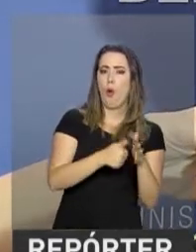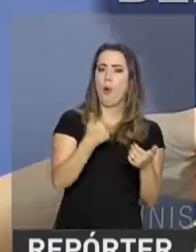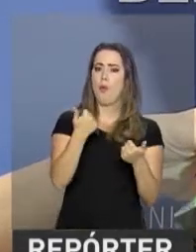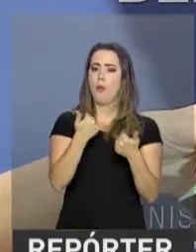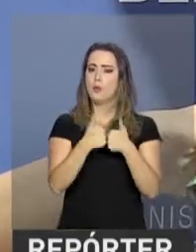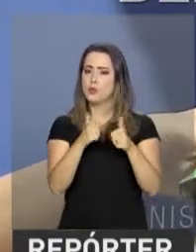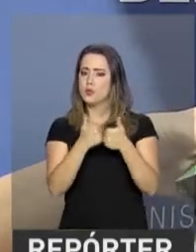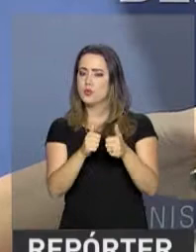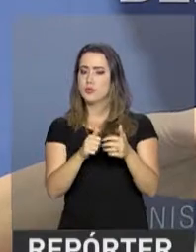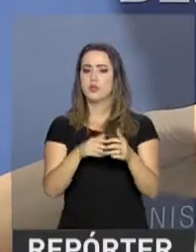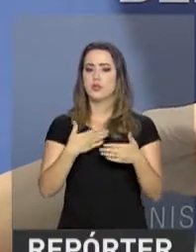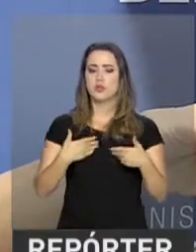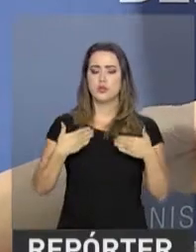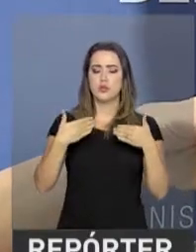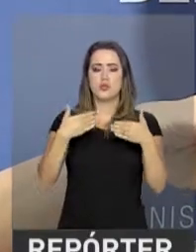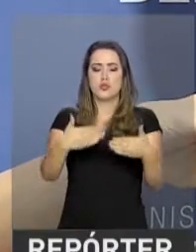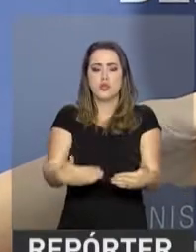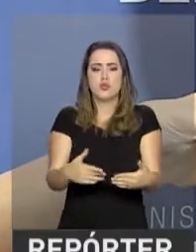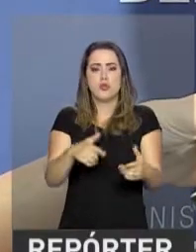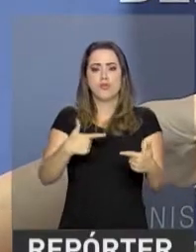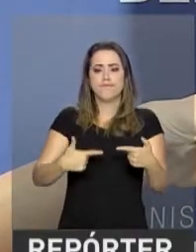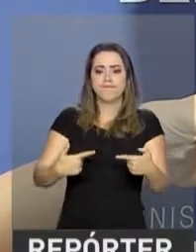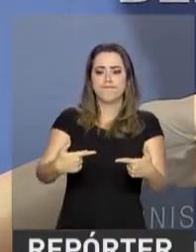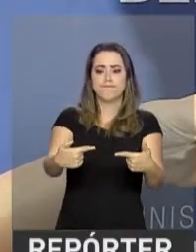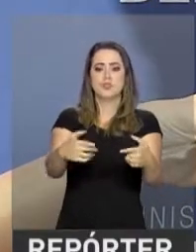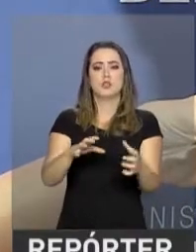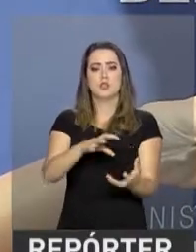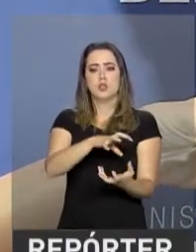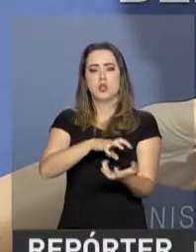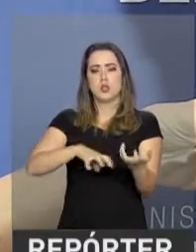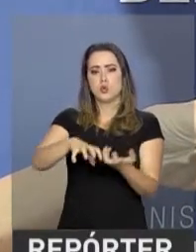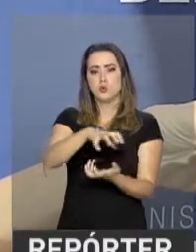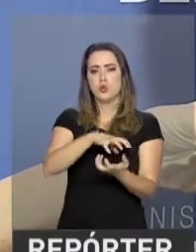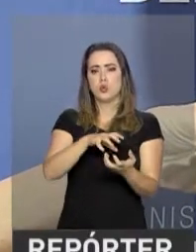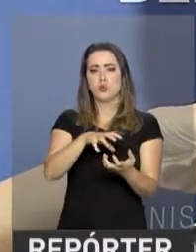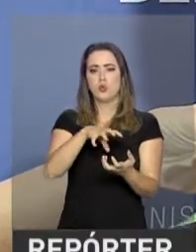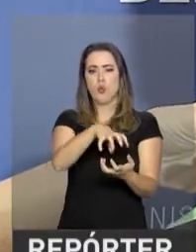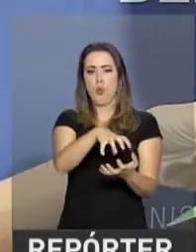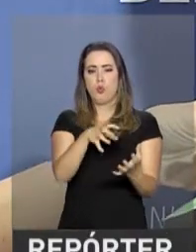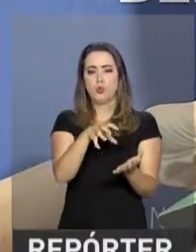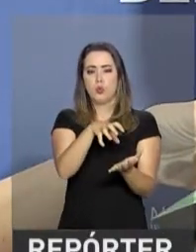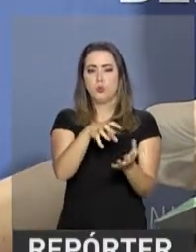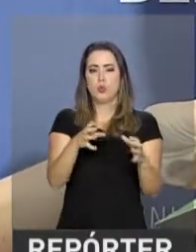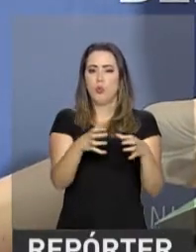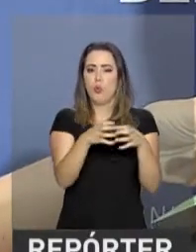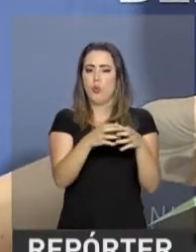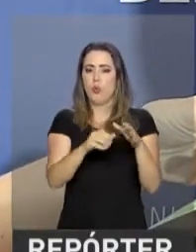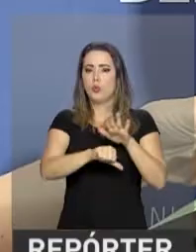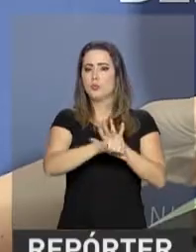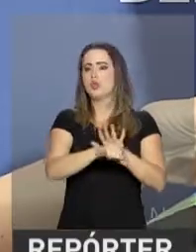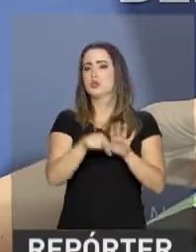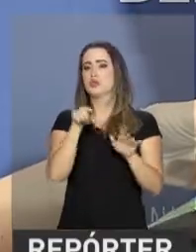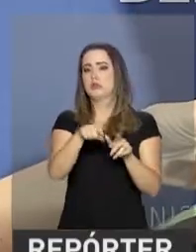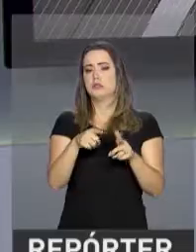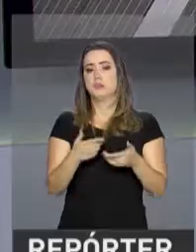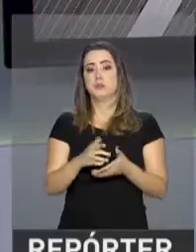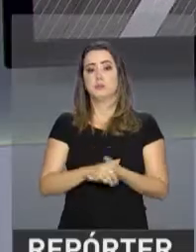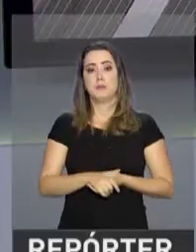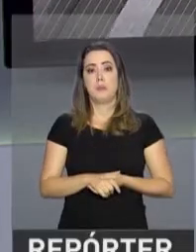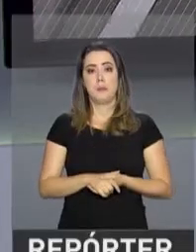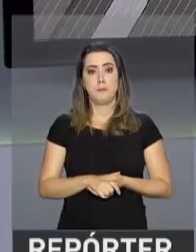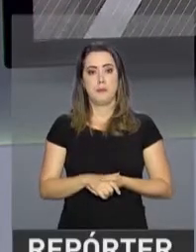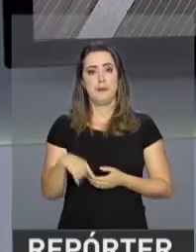enfrentamento de quadrilha a redução de armamento pesado se encontrado na favela então essa proporção já existe